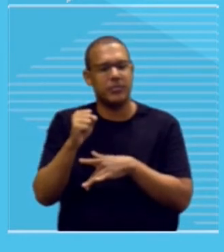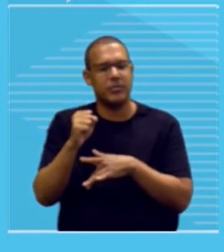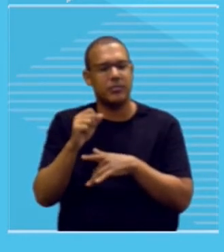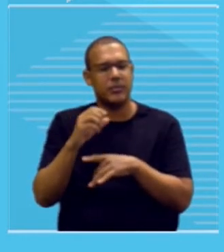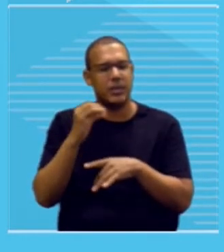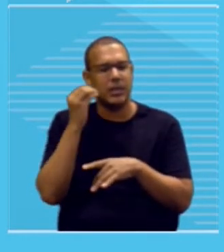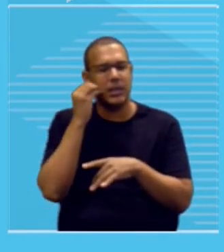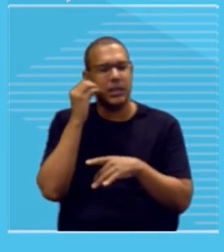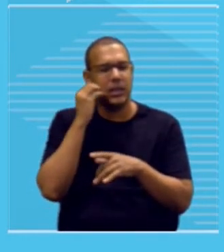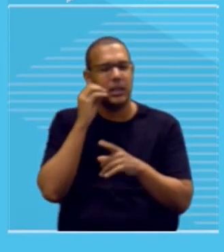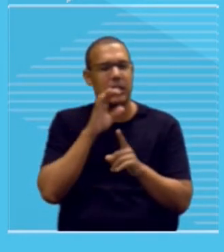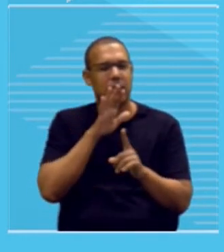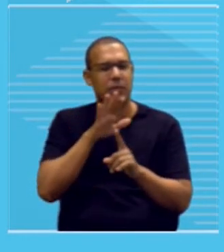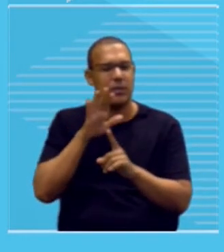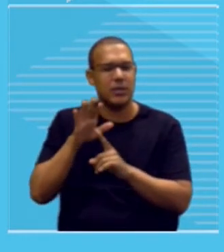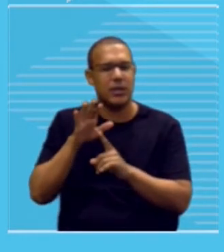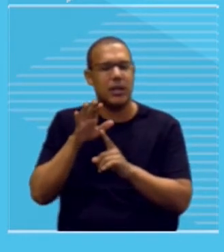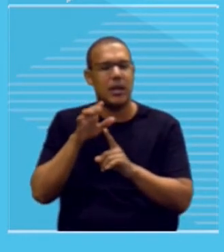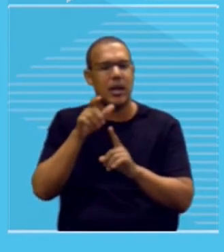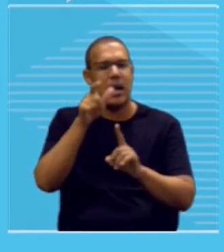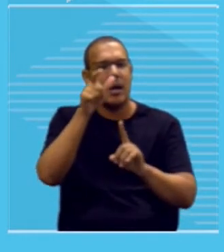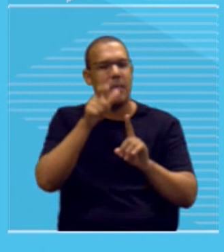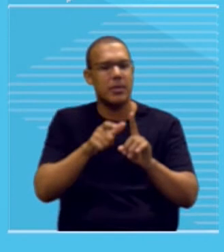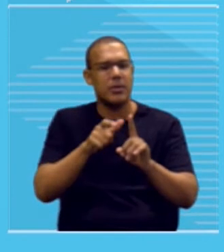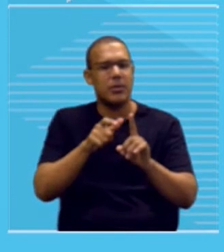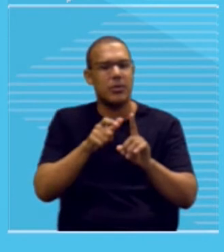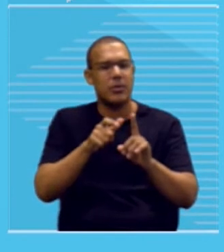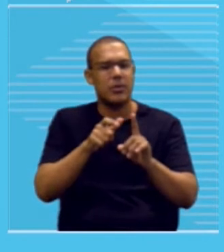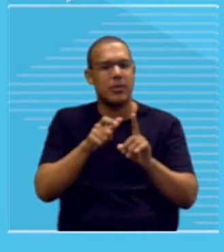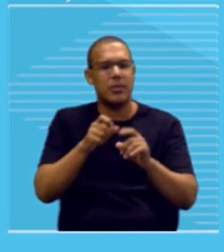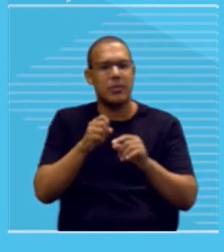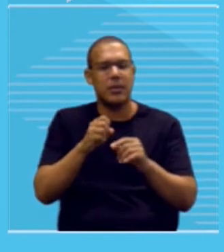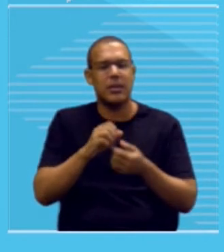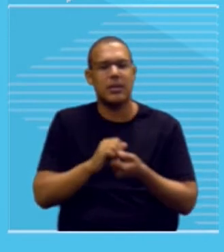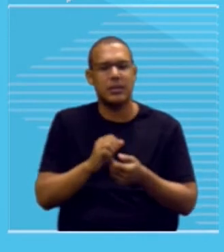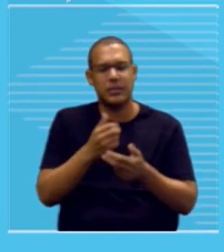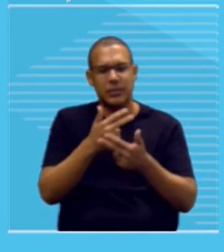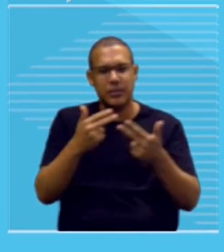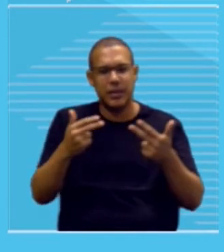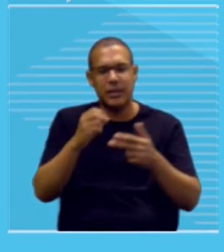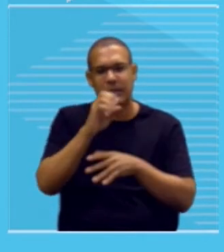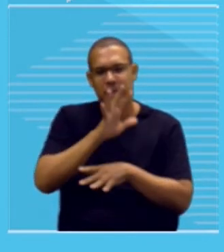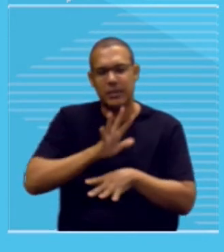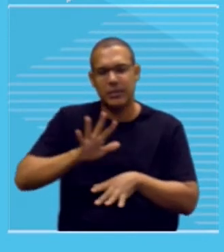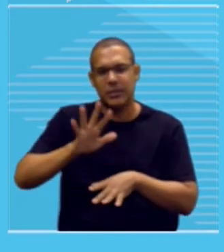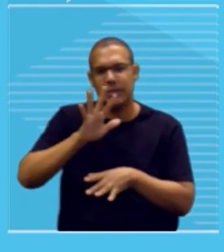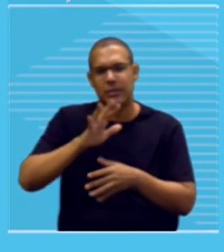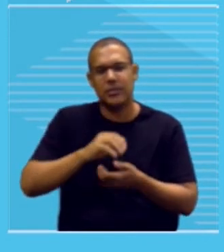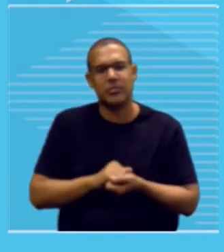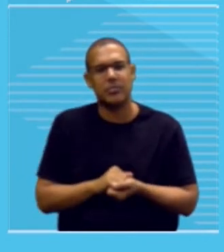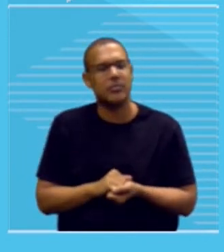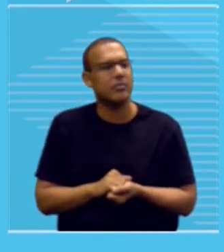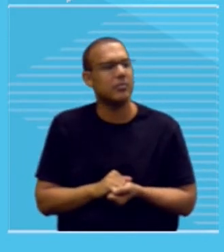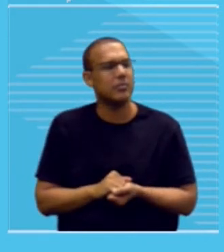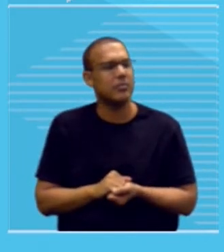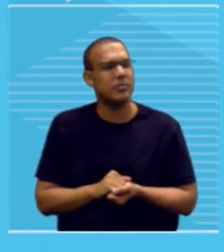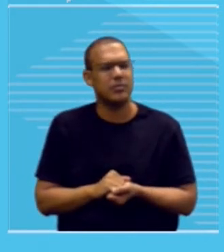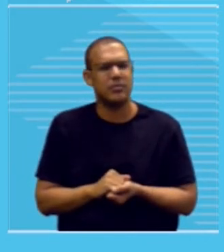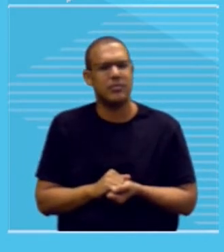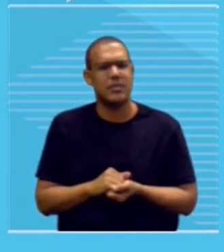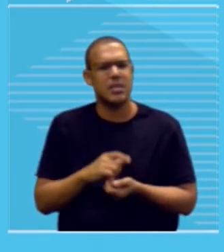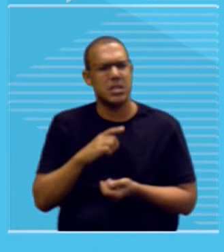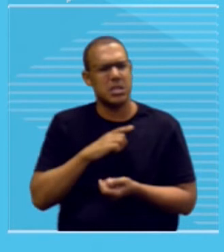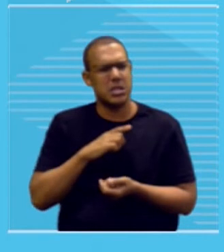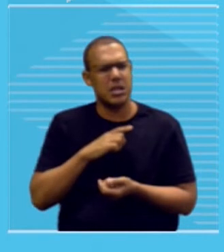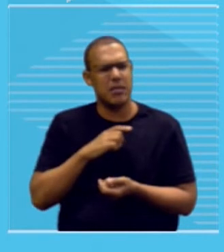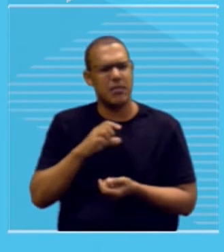persuadir Ok o consumidor pelas comodidades pessoal Qual foi a comodidade que a companhia